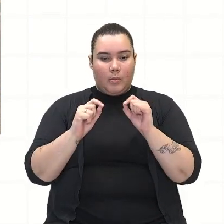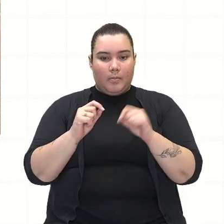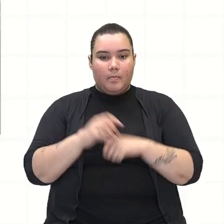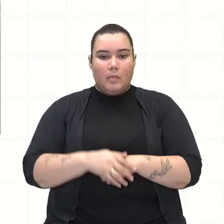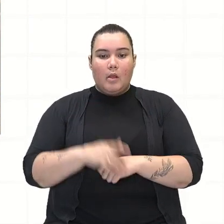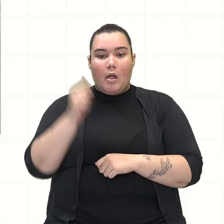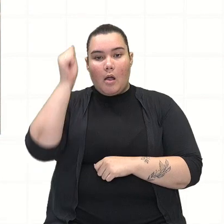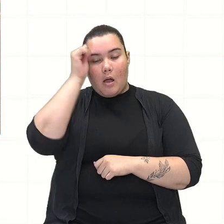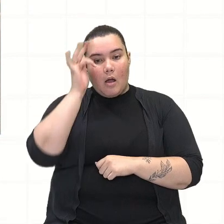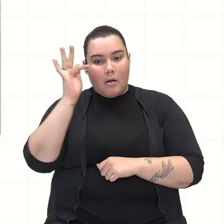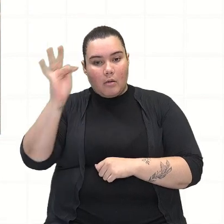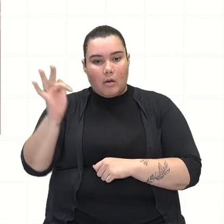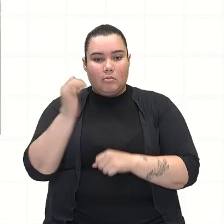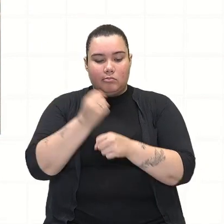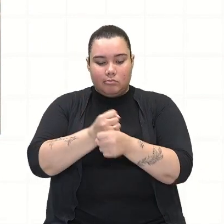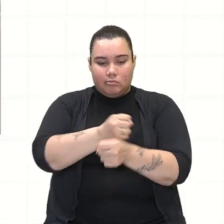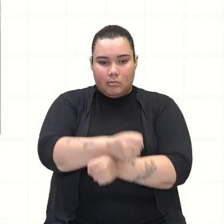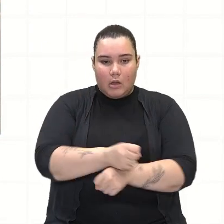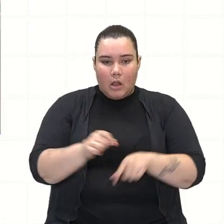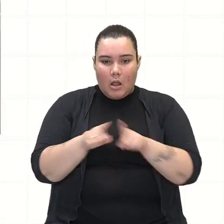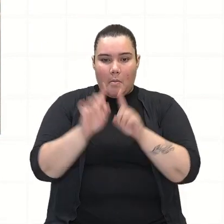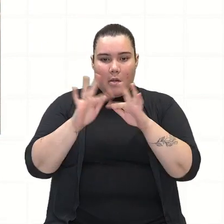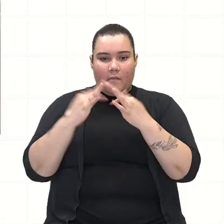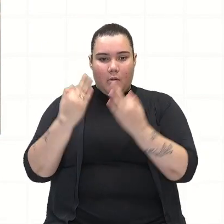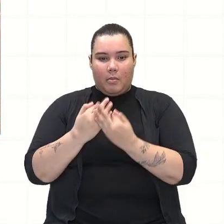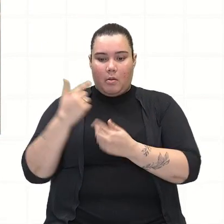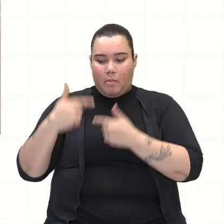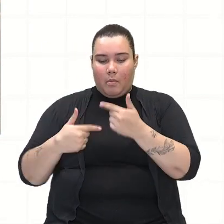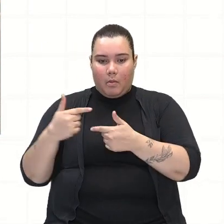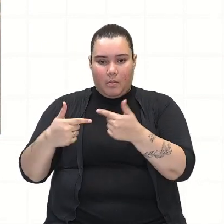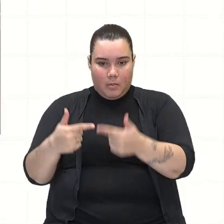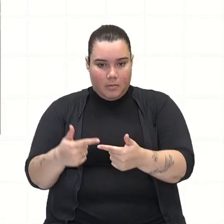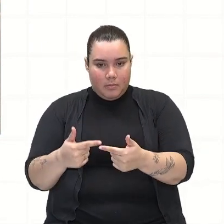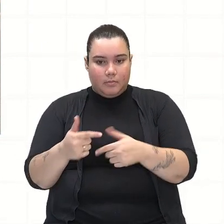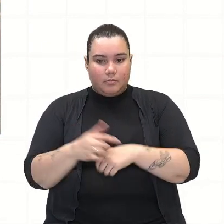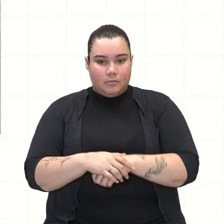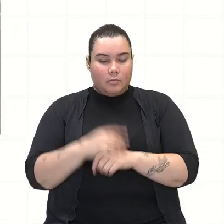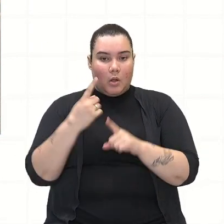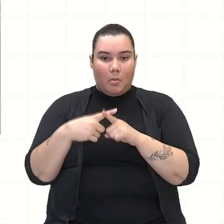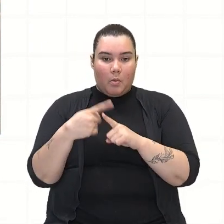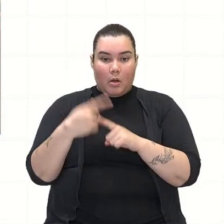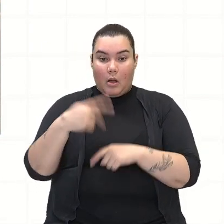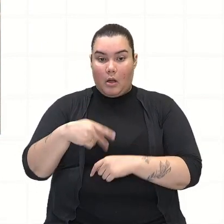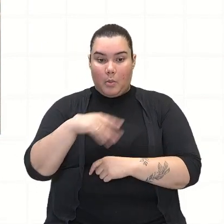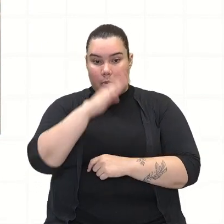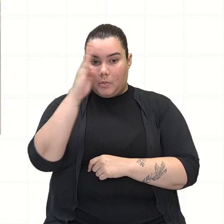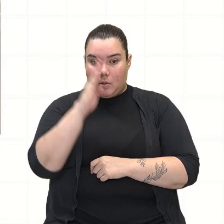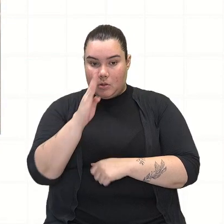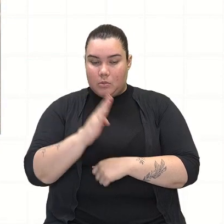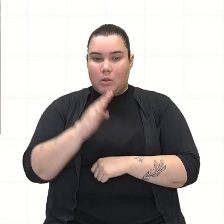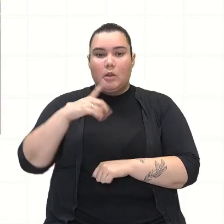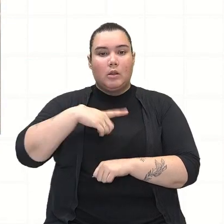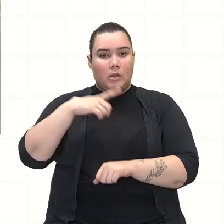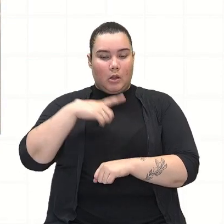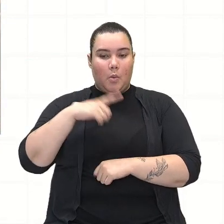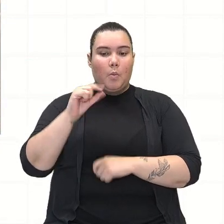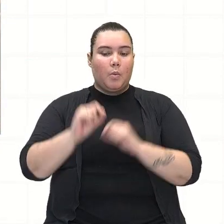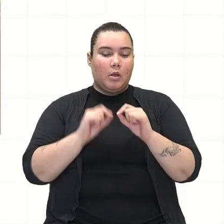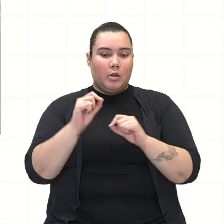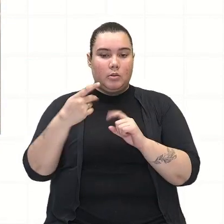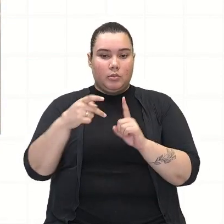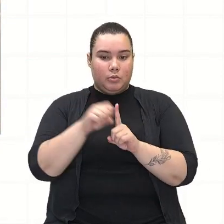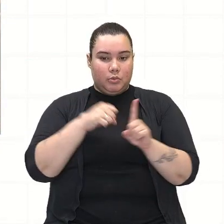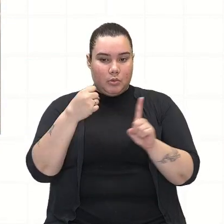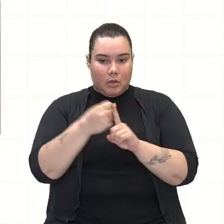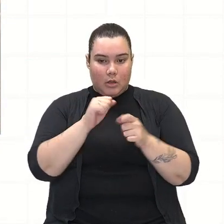por africanos escravizados e seus descendentes, porque aqui no Brasil colonial tinha uma lógica na sociedade